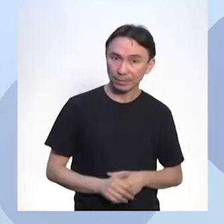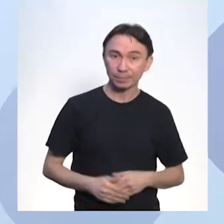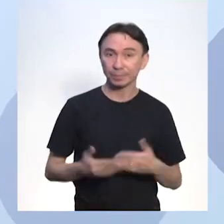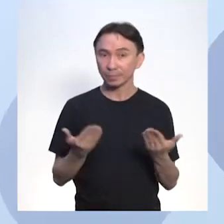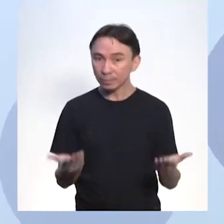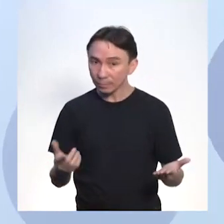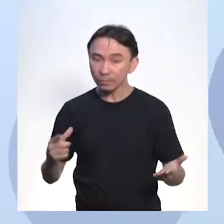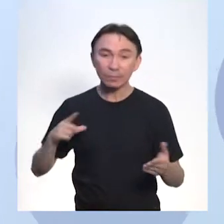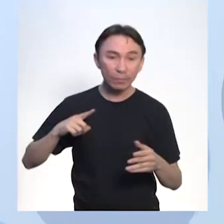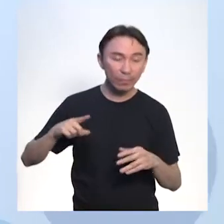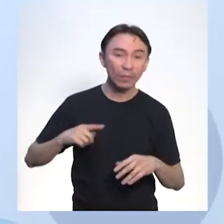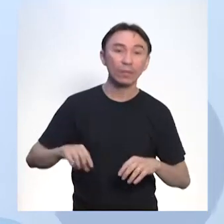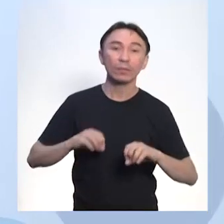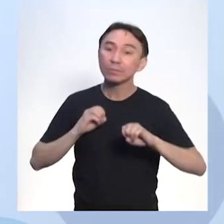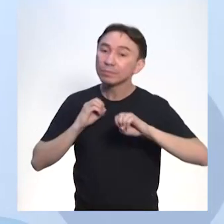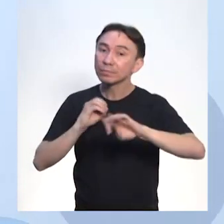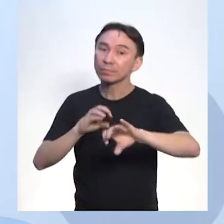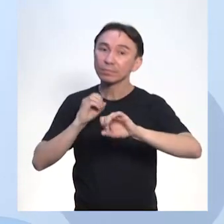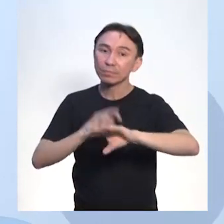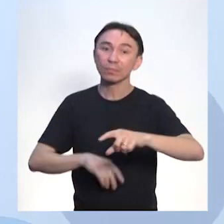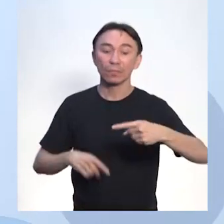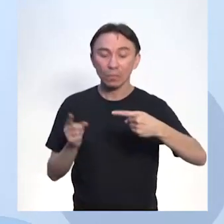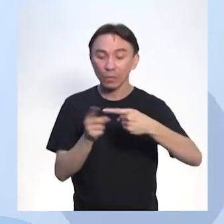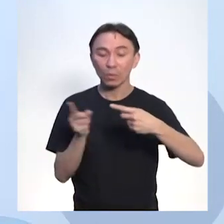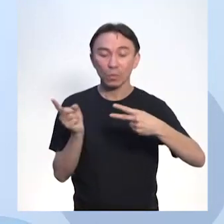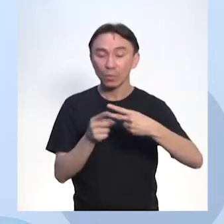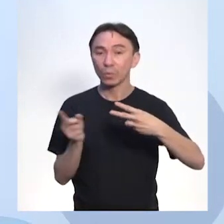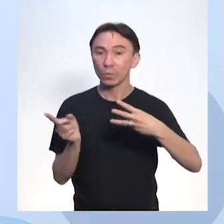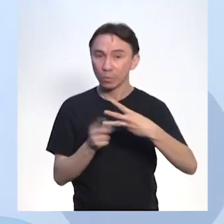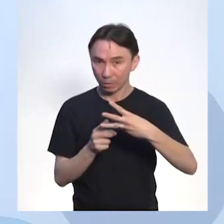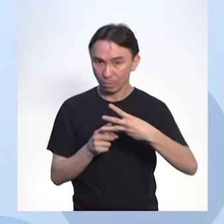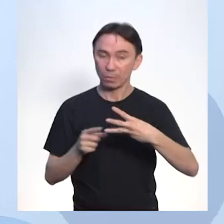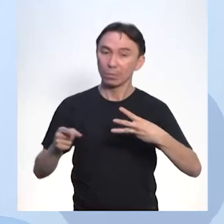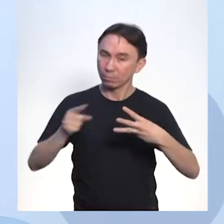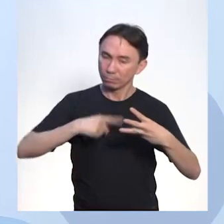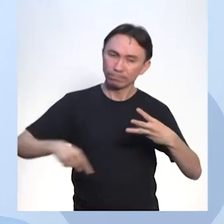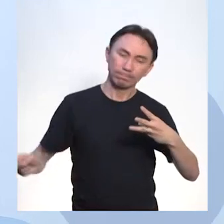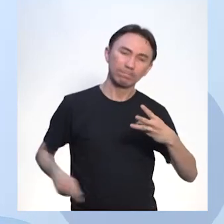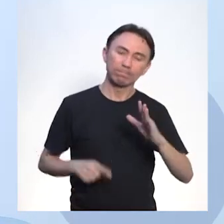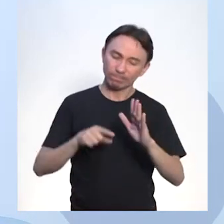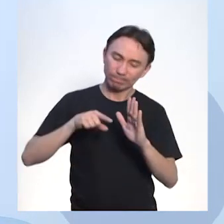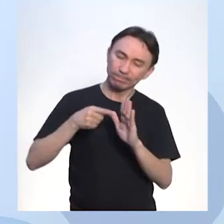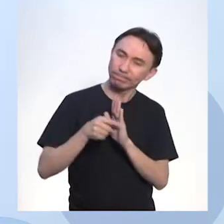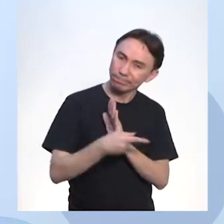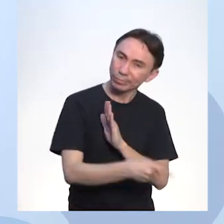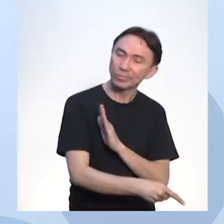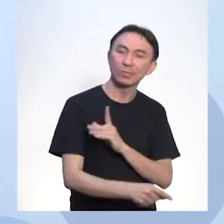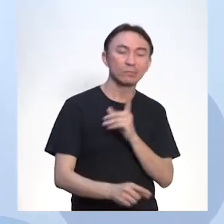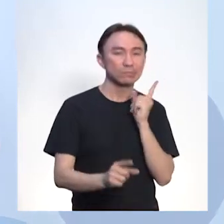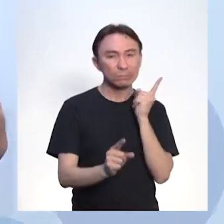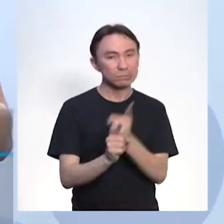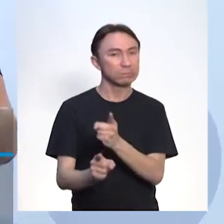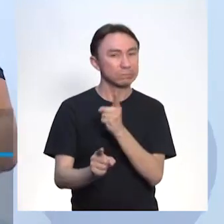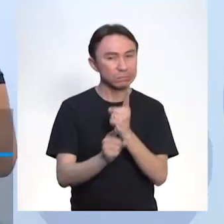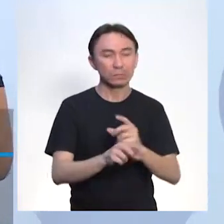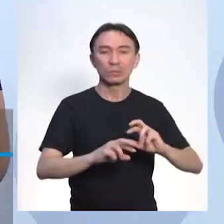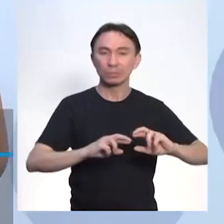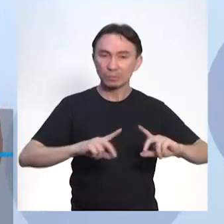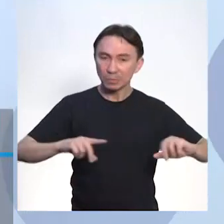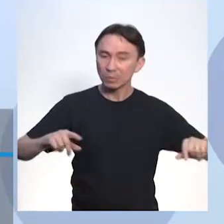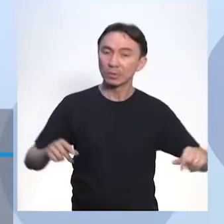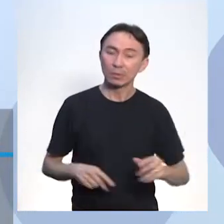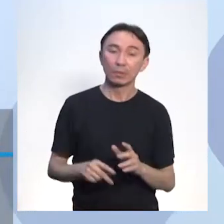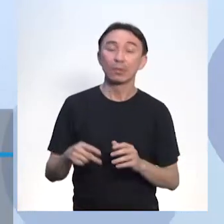3 aulas para nós explorarmos com mais profundidade os aspectos, as características e os